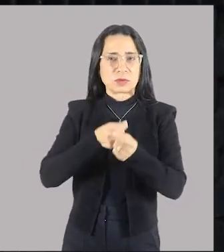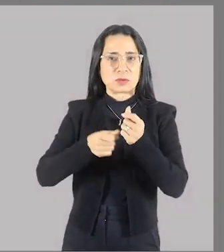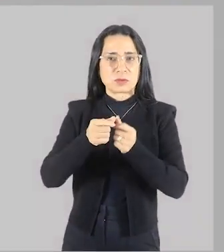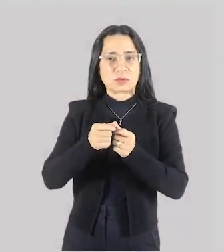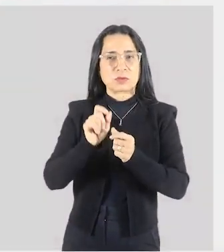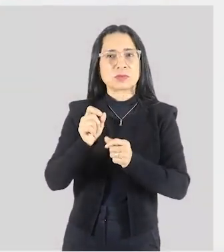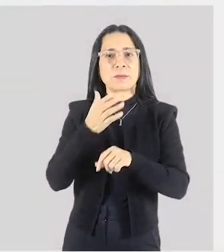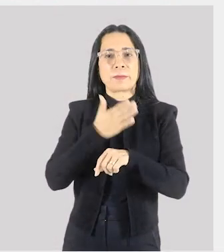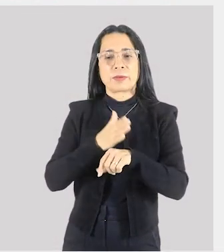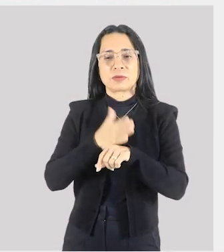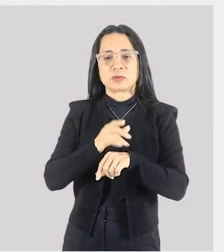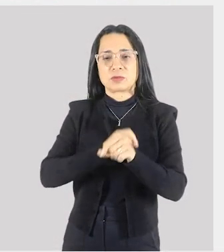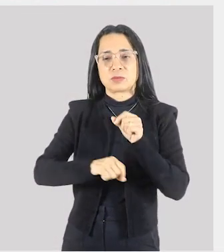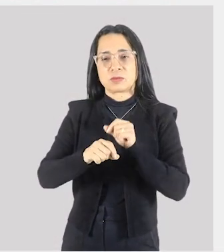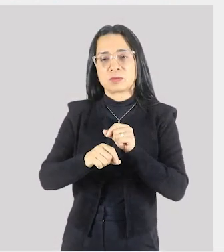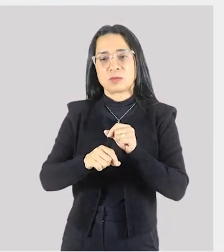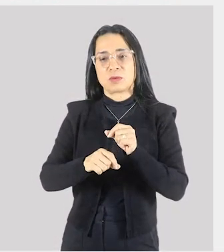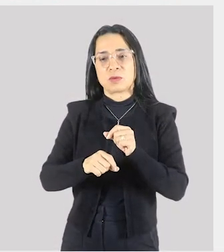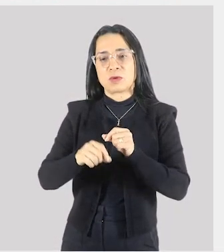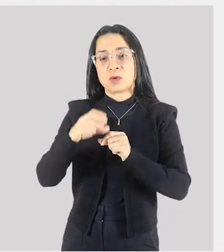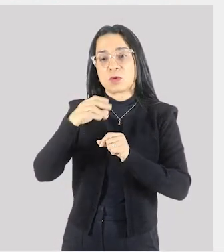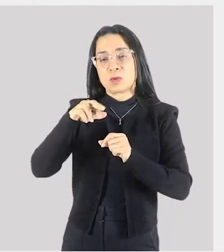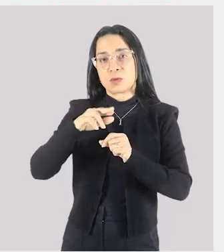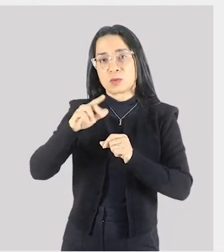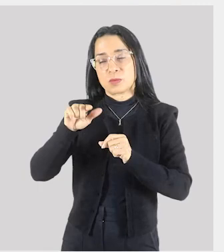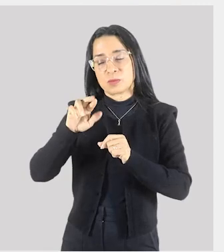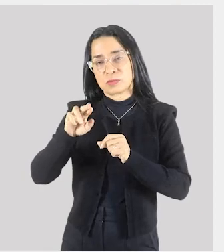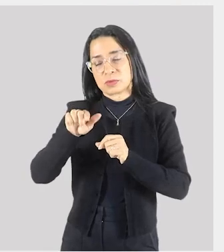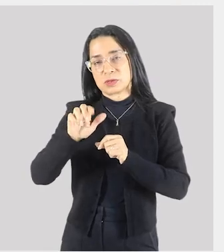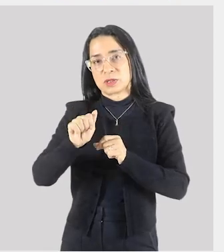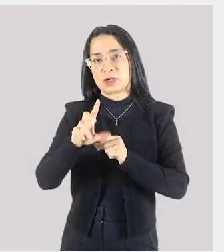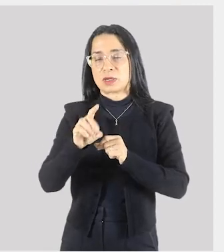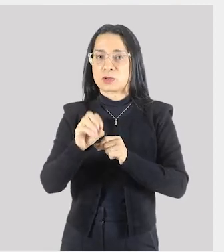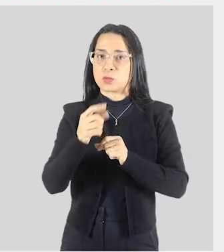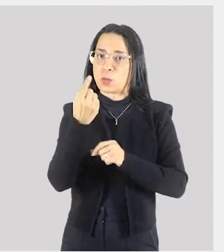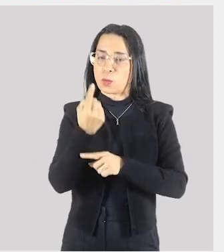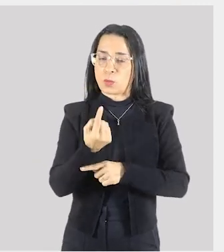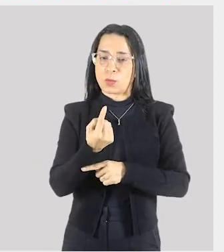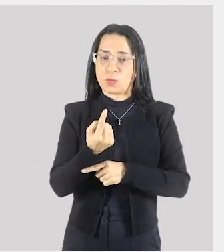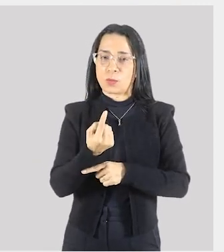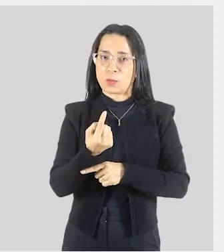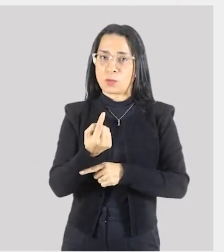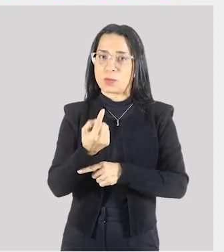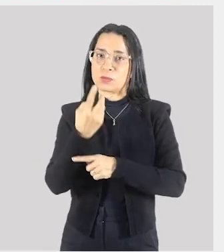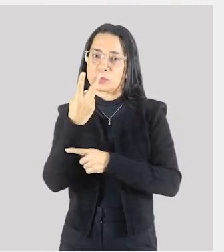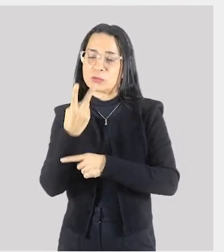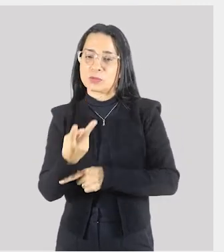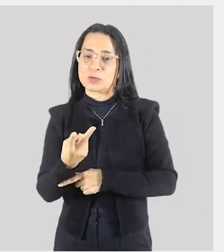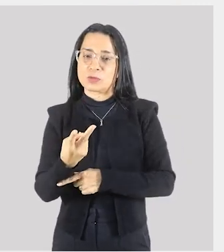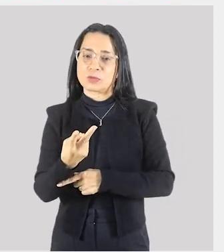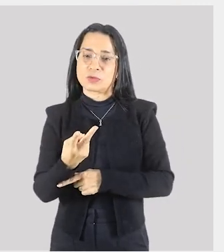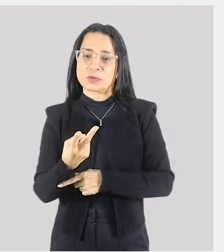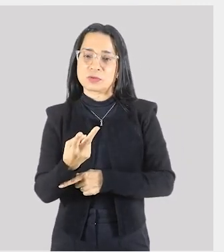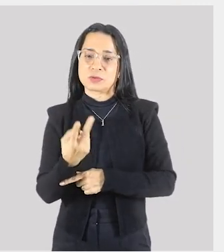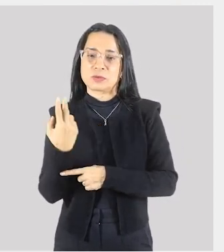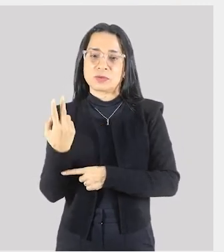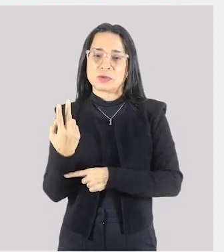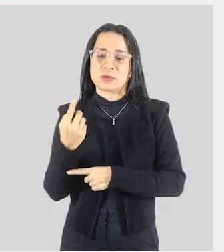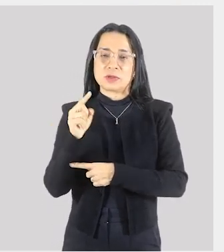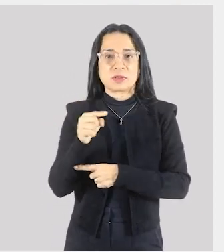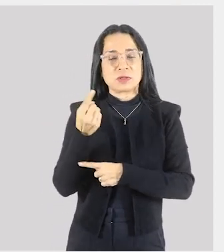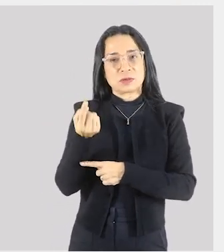Cruzado 1, foi o que ainda deu certo nos primeiros 6 meses, veio o Cruzado 2, veio o Brest-Verão, esses planos eles não